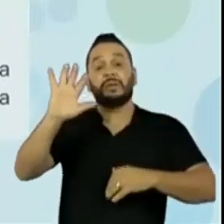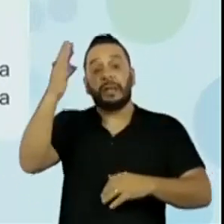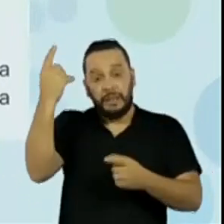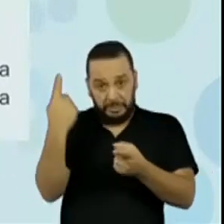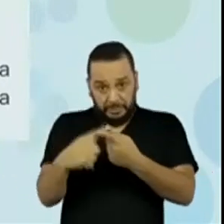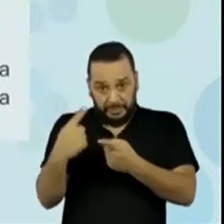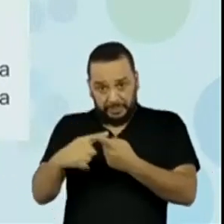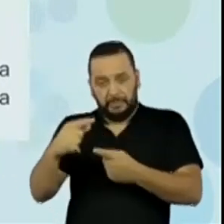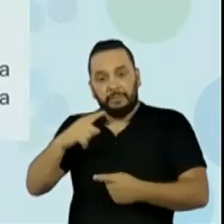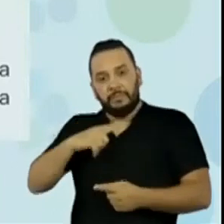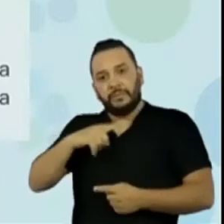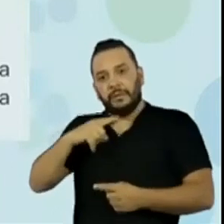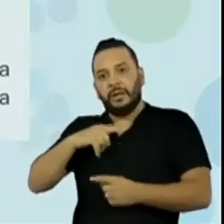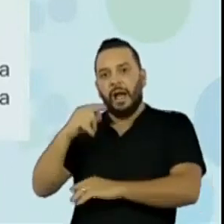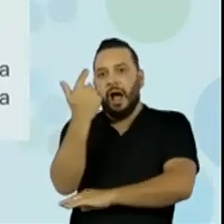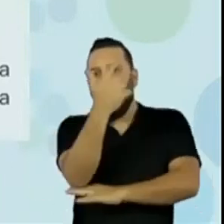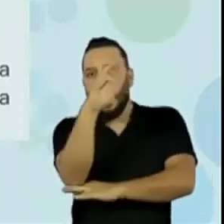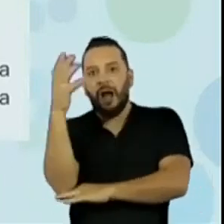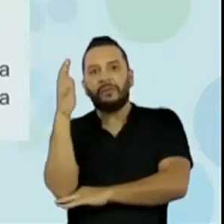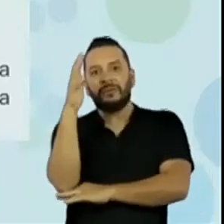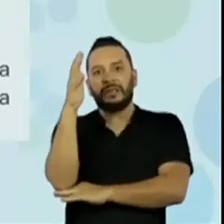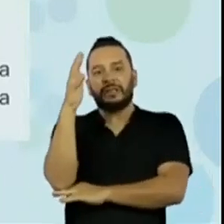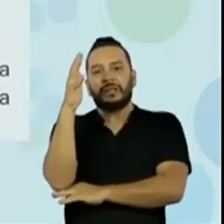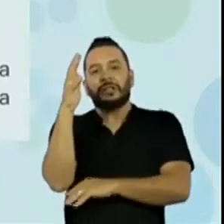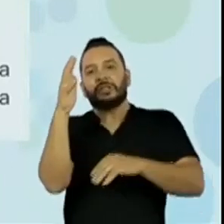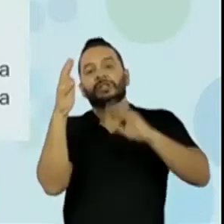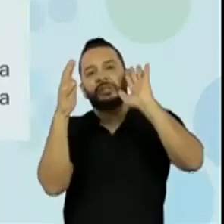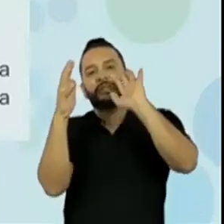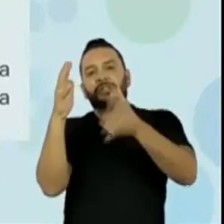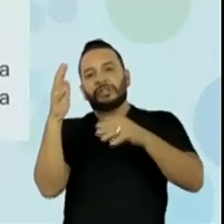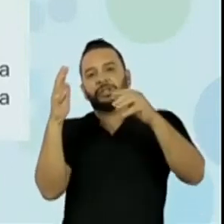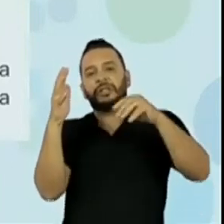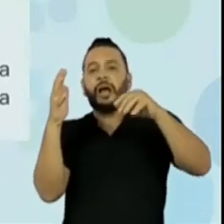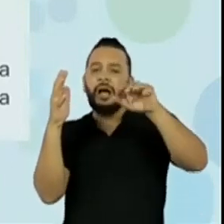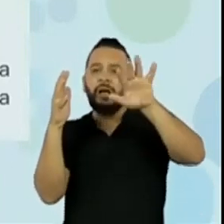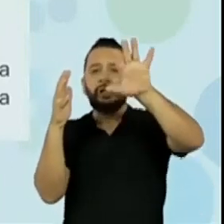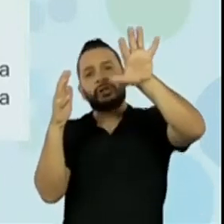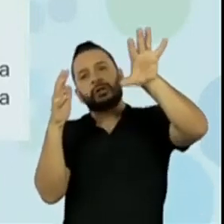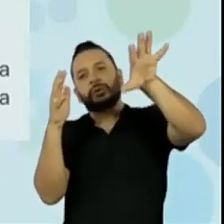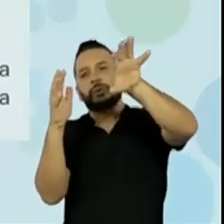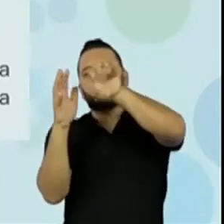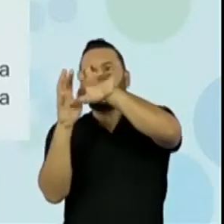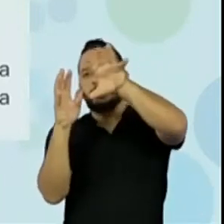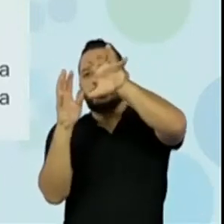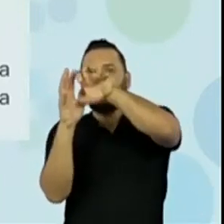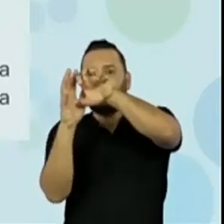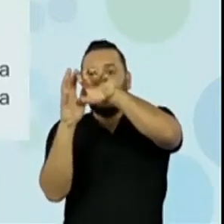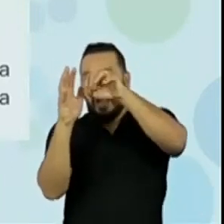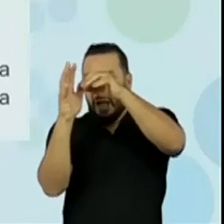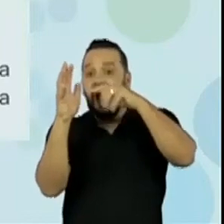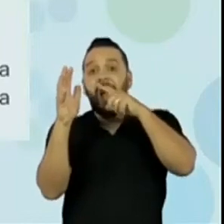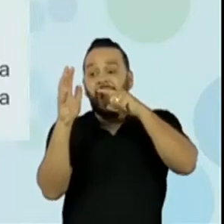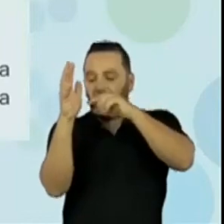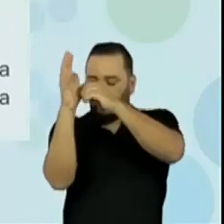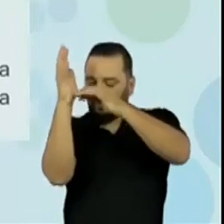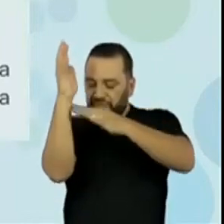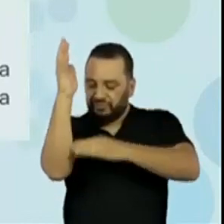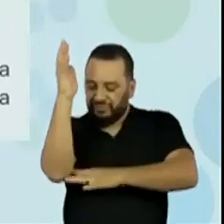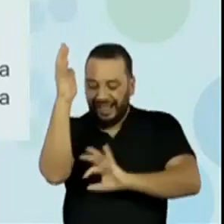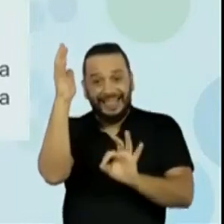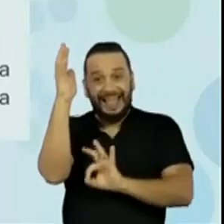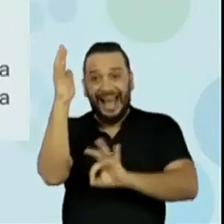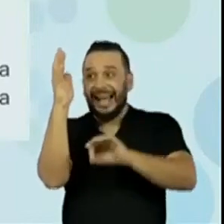amazônica intercepta uma parte das águas da chuva que, por isso, não chega ao solo. Com a remoção da floresta, essa água